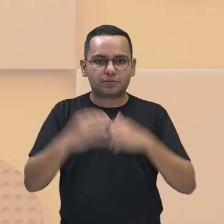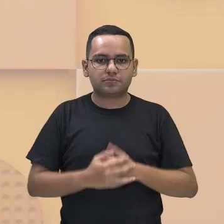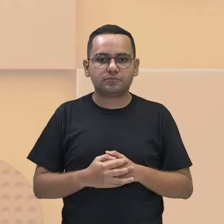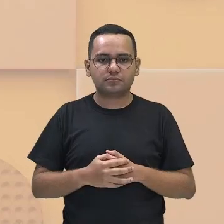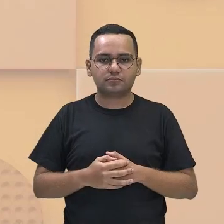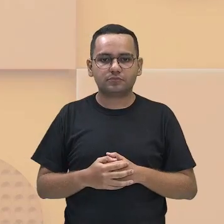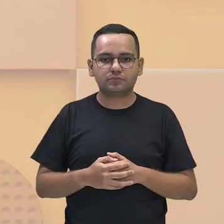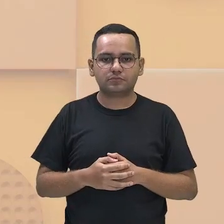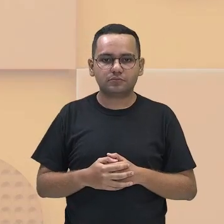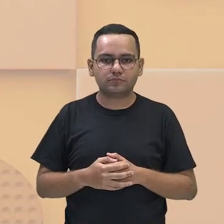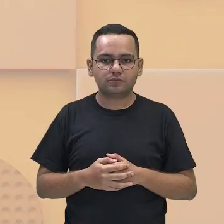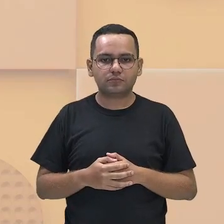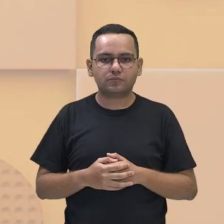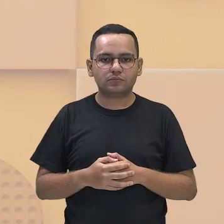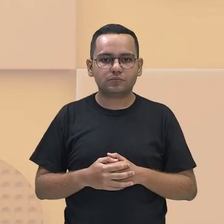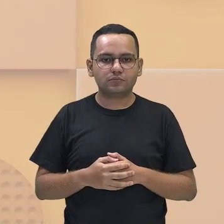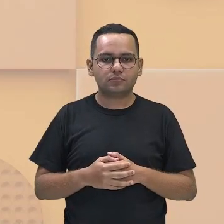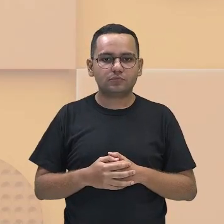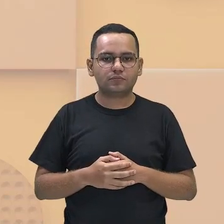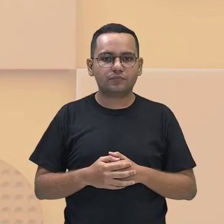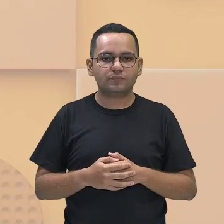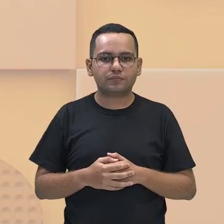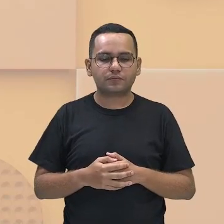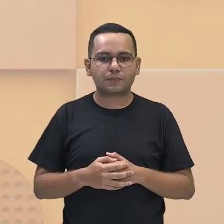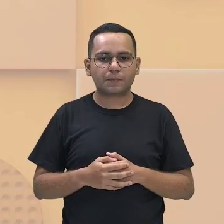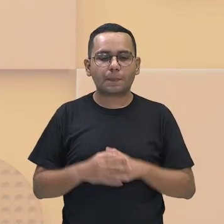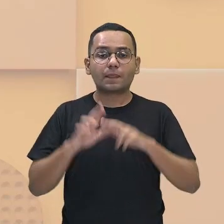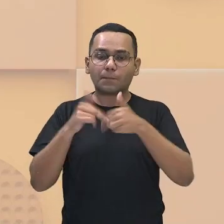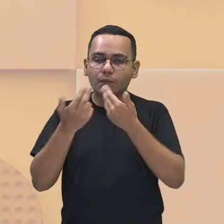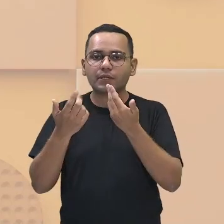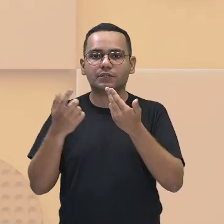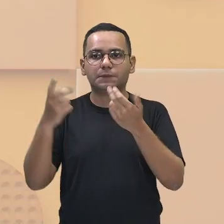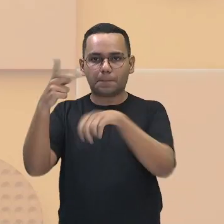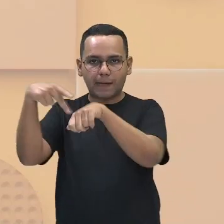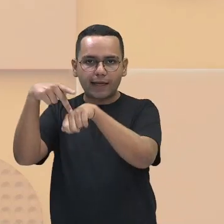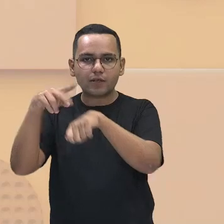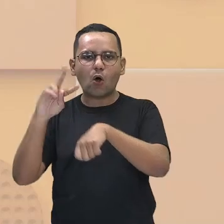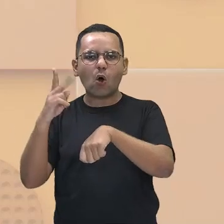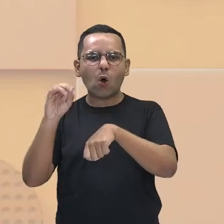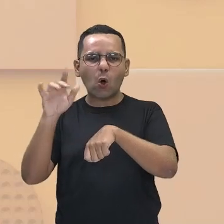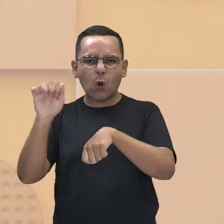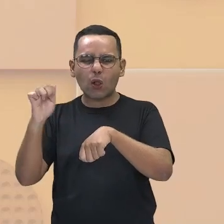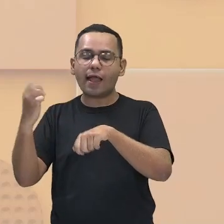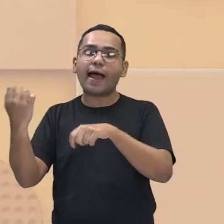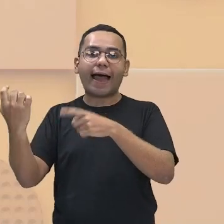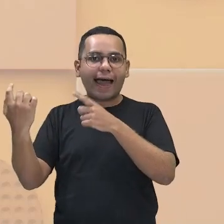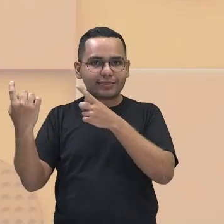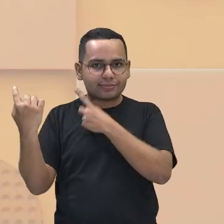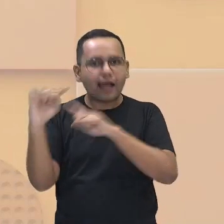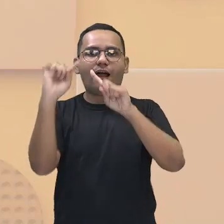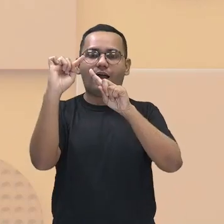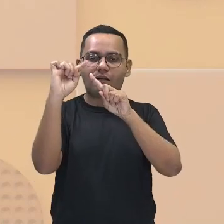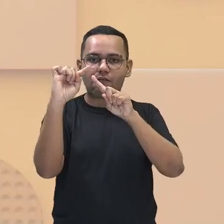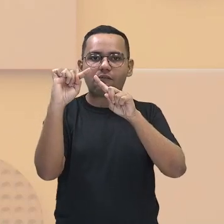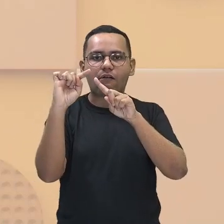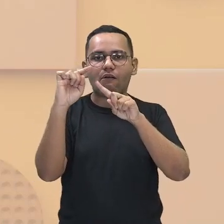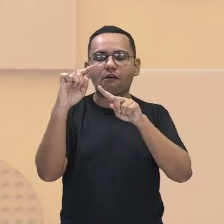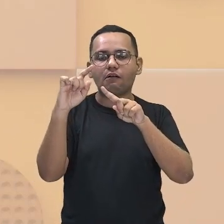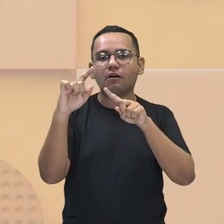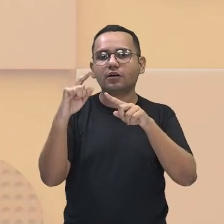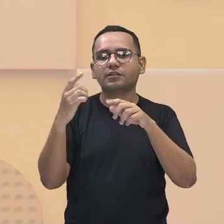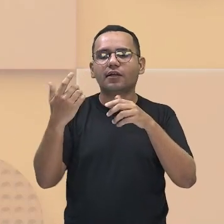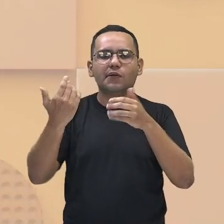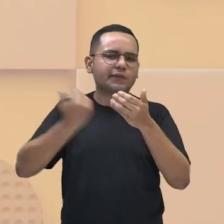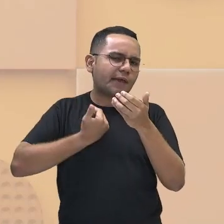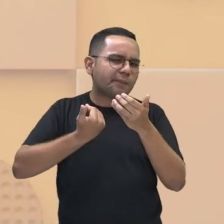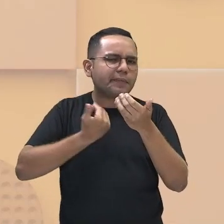seu amigo ali comercial e político, que justamente era território de Portugal. Então, vamos observar aí por que os